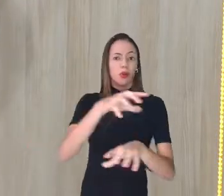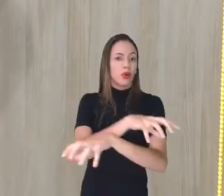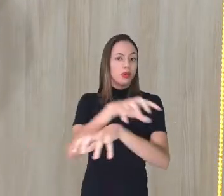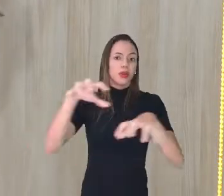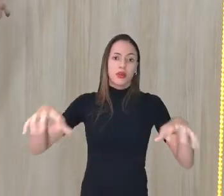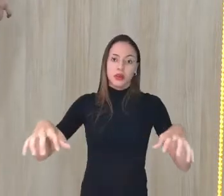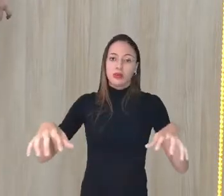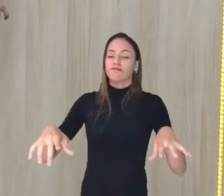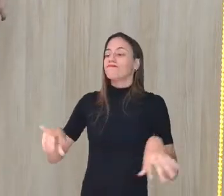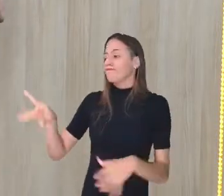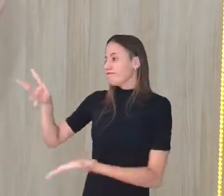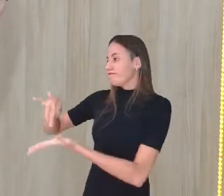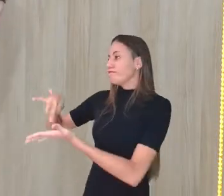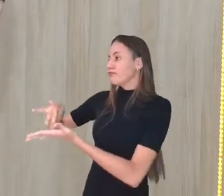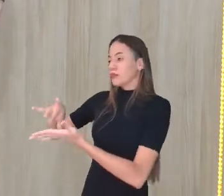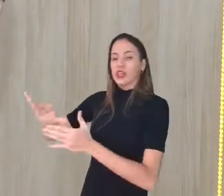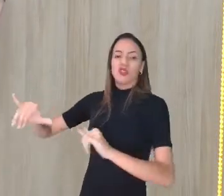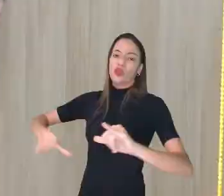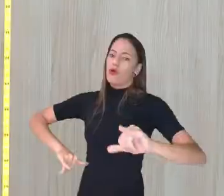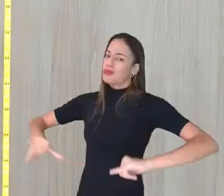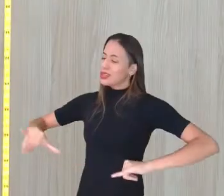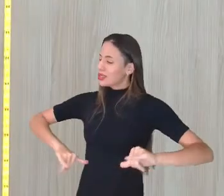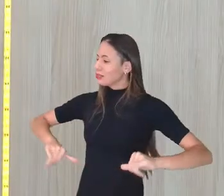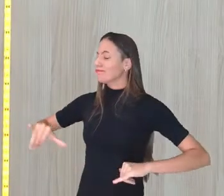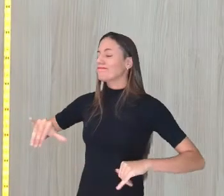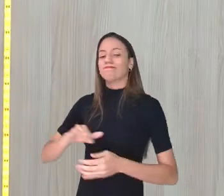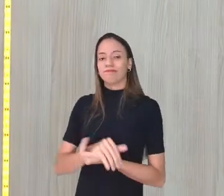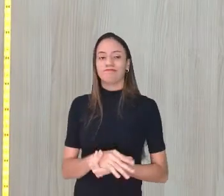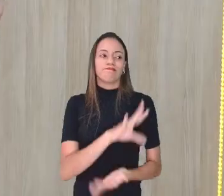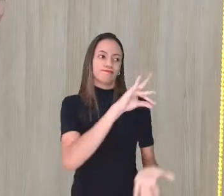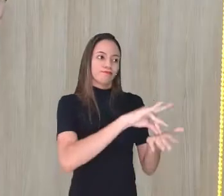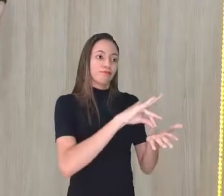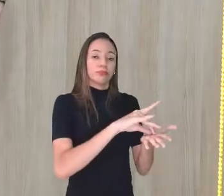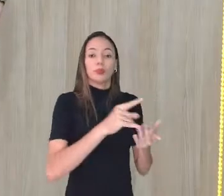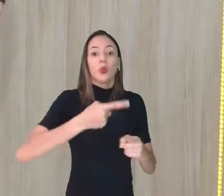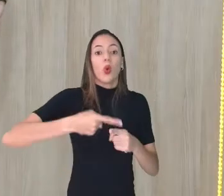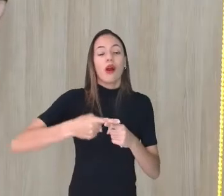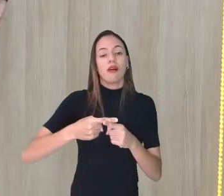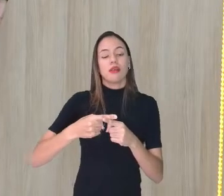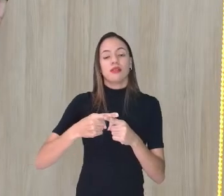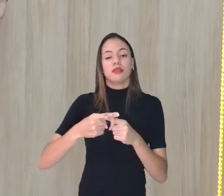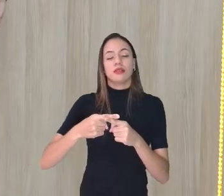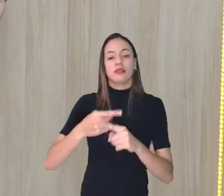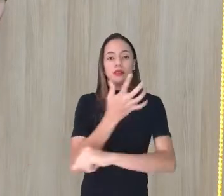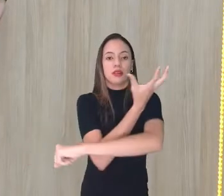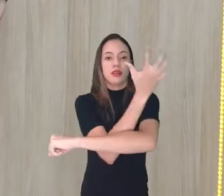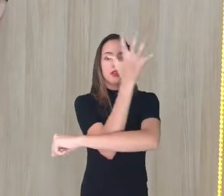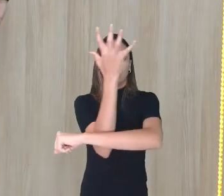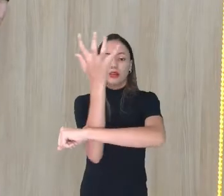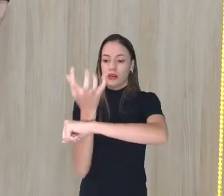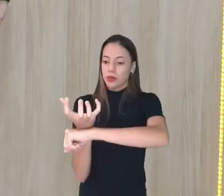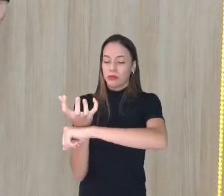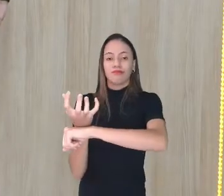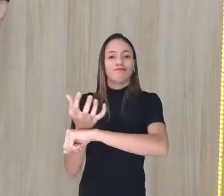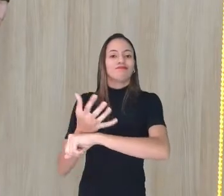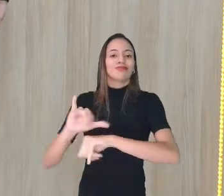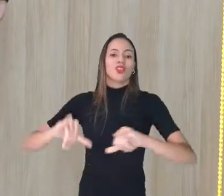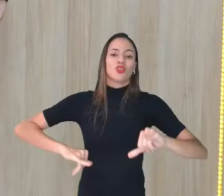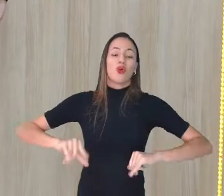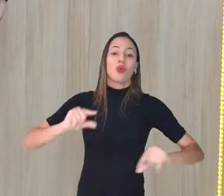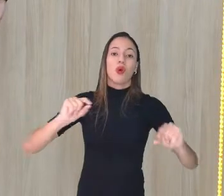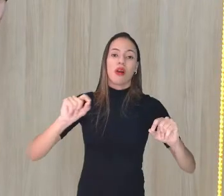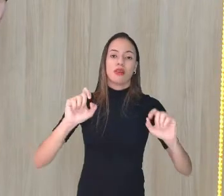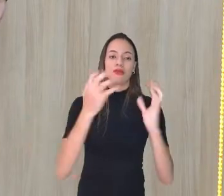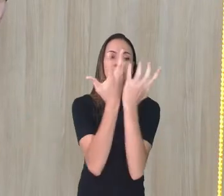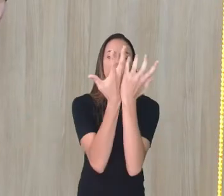vem Então, sofrendo bastante, o né? Cerrado, pela localização dele, né, no Brasil, ele sofre bastante com o